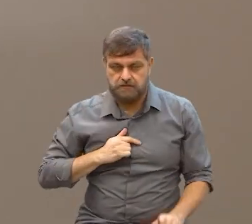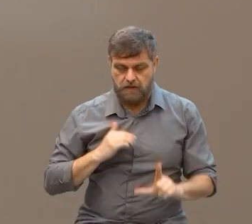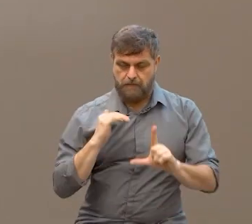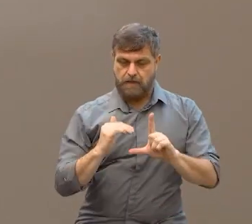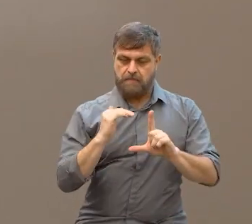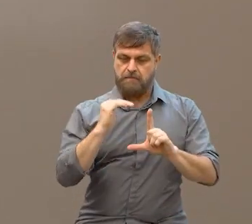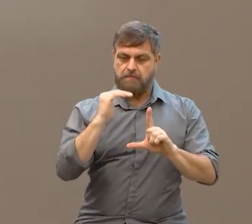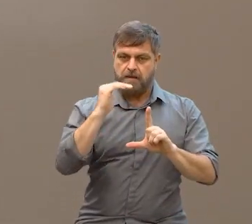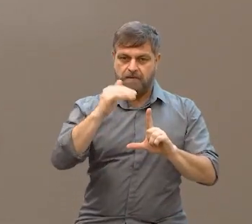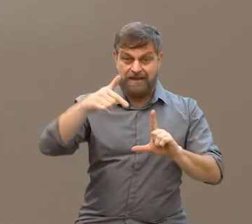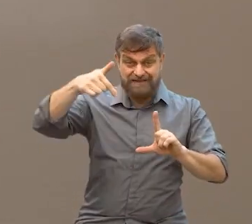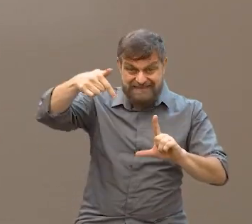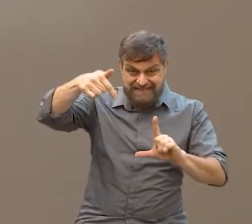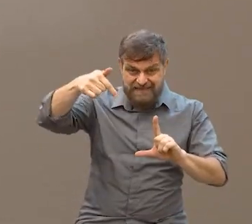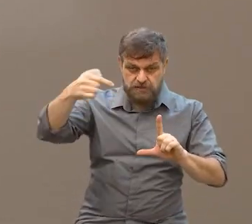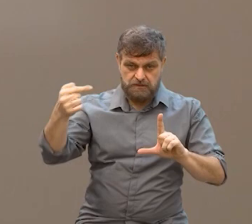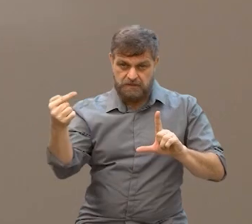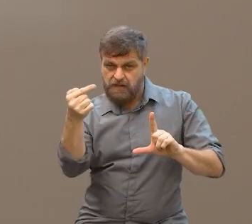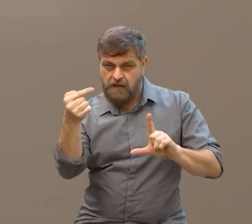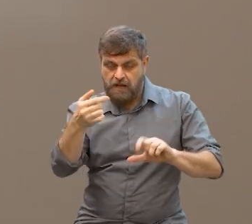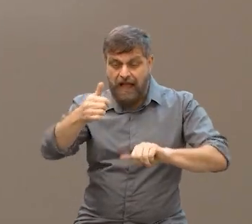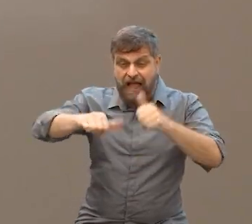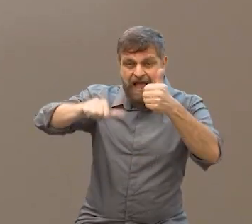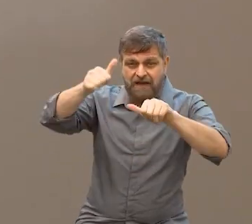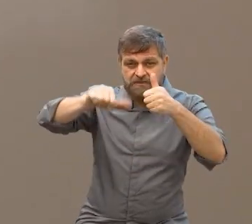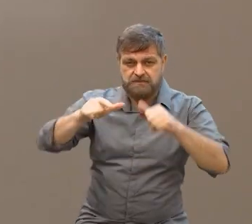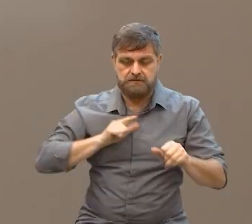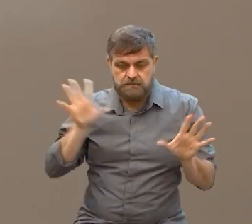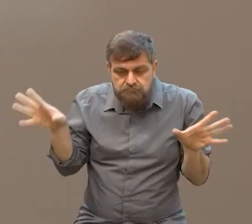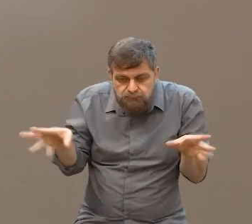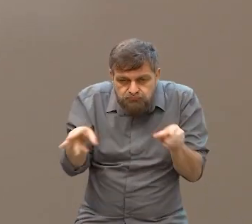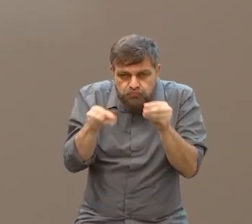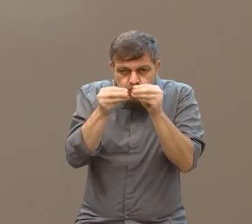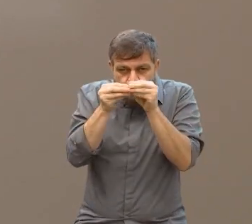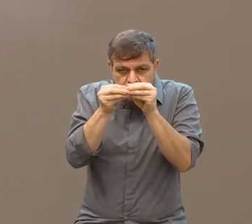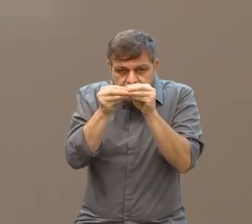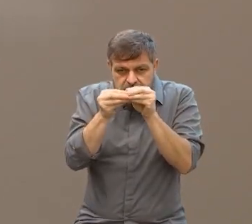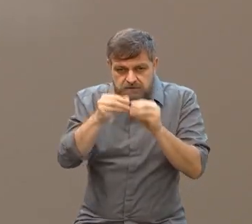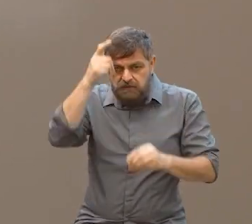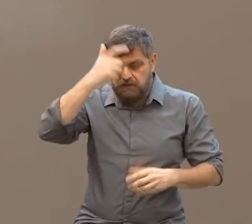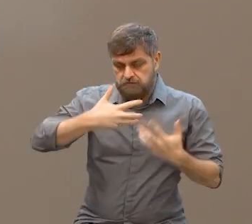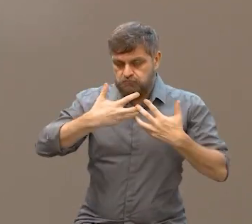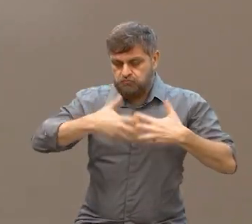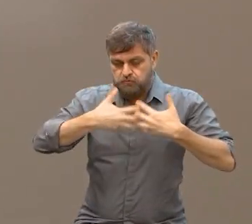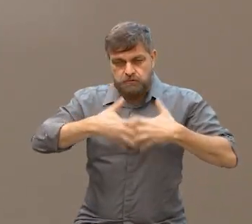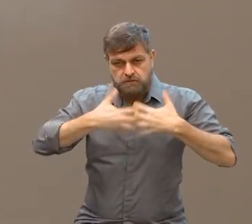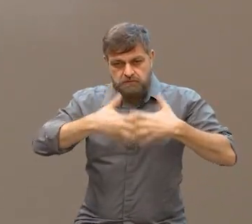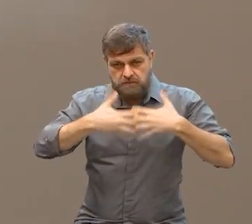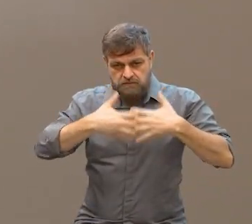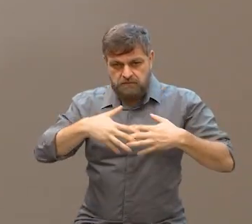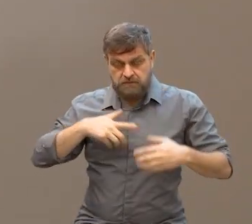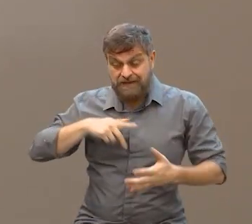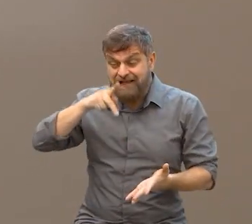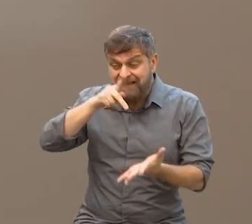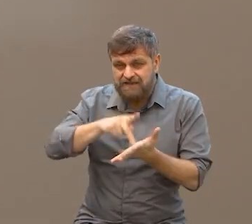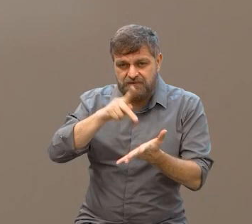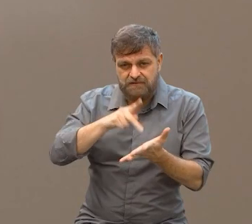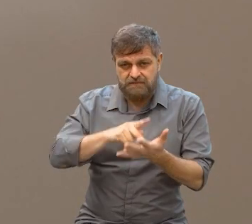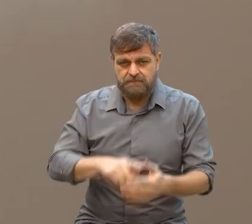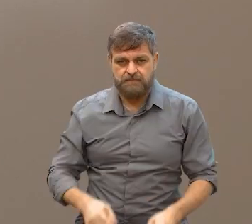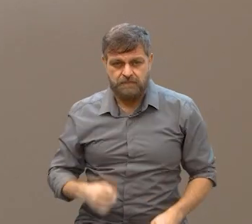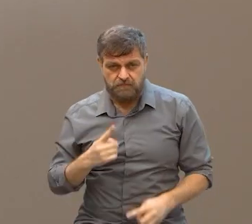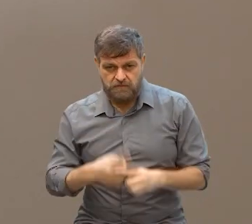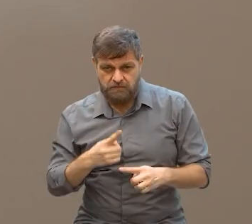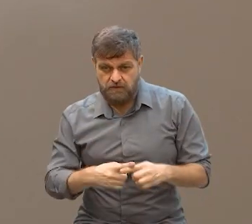mais complexo é o nível de síntese, é o nível de aplicação no caso real.